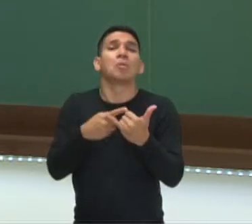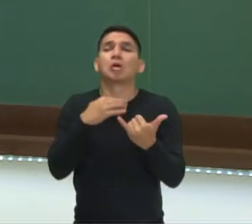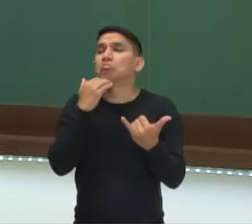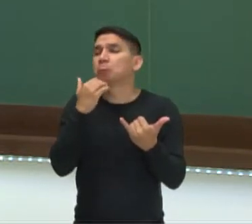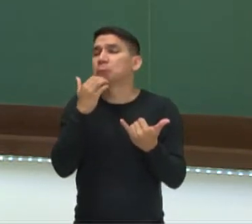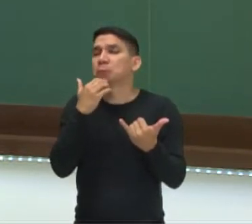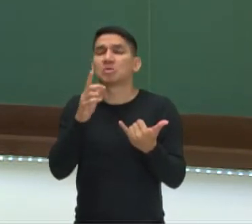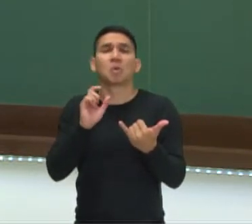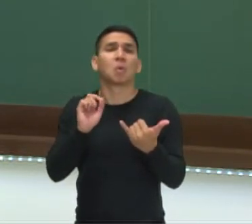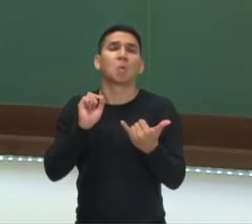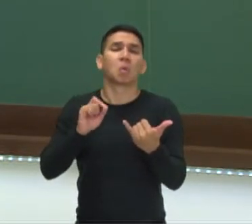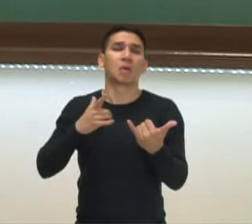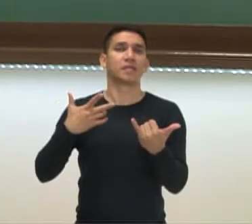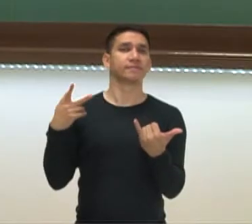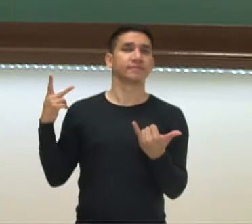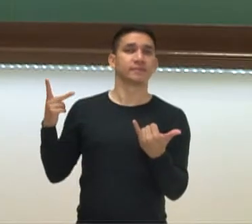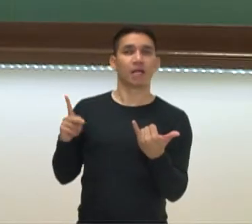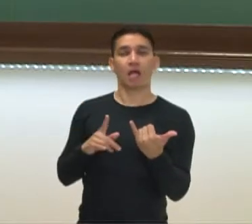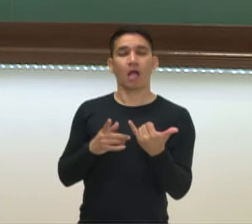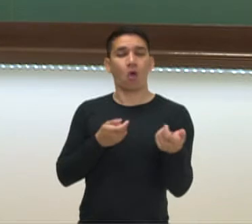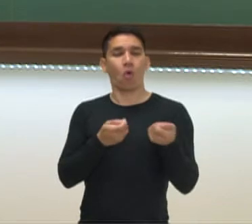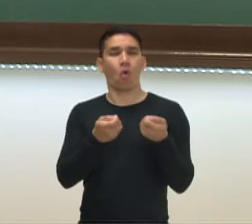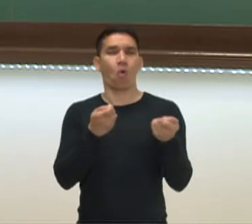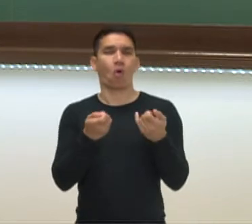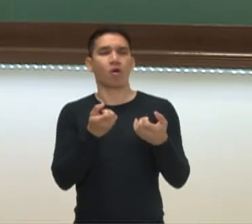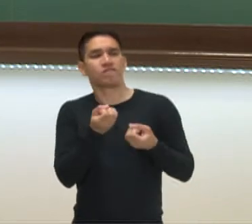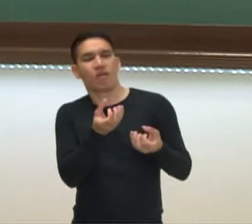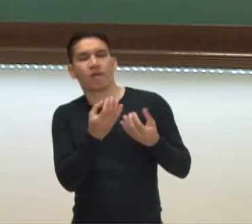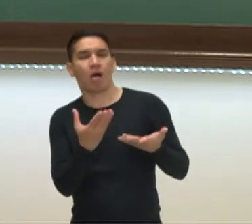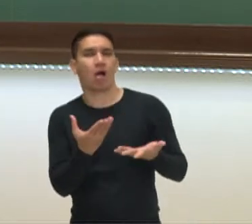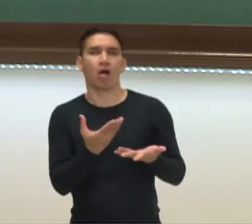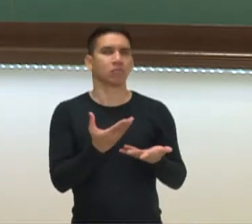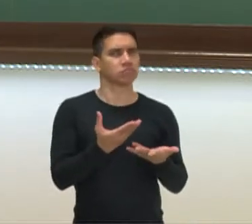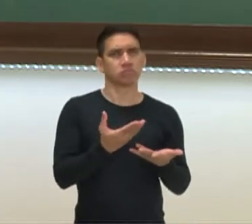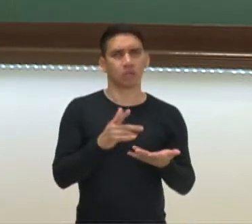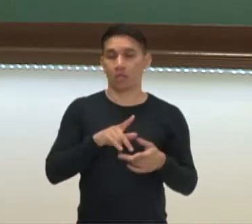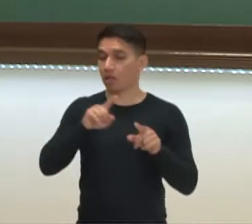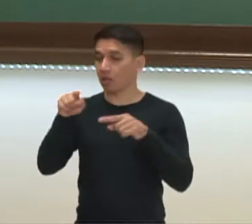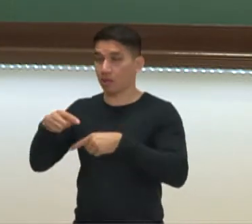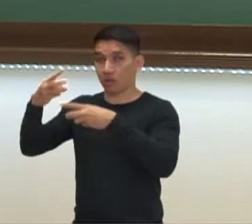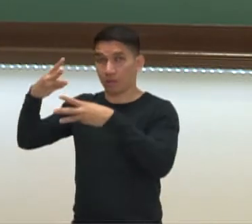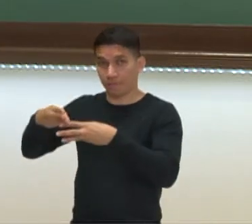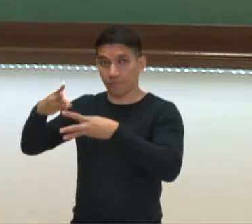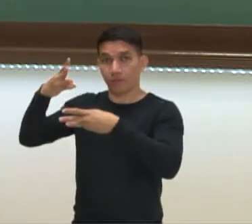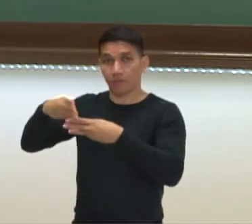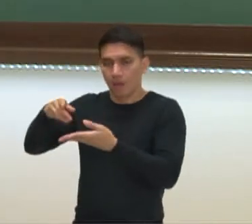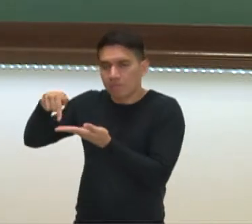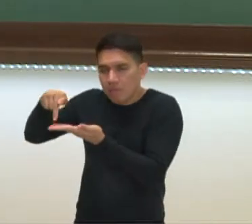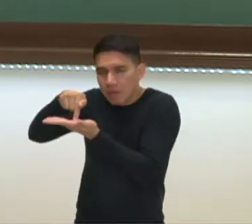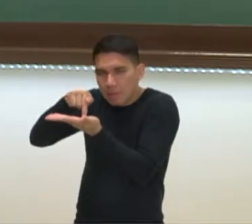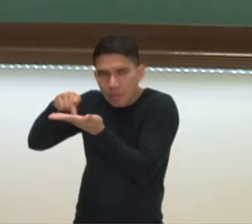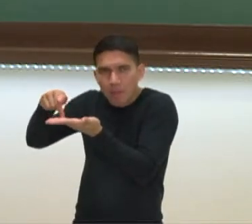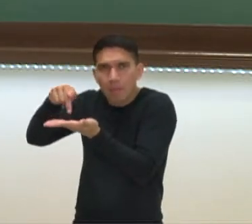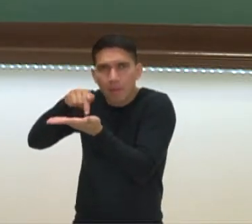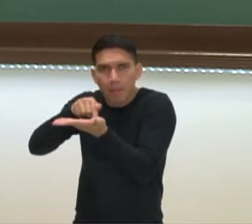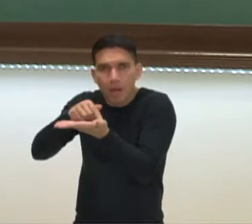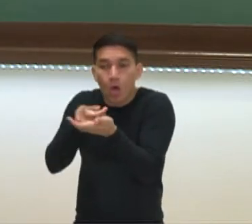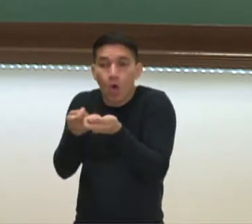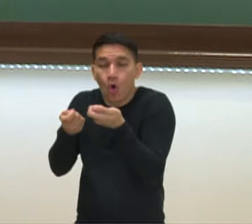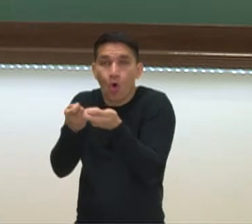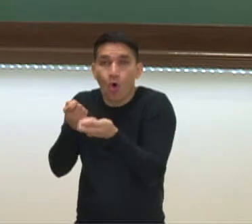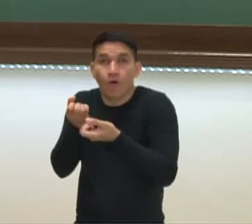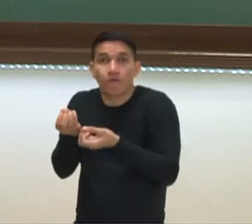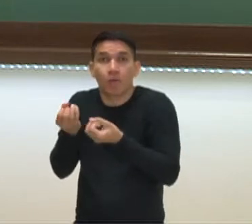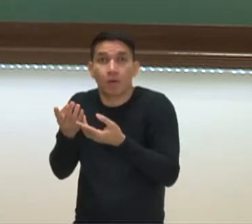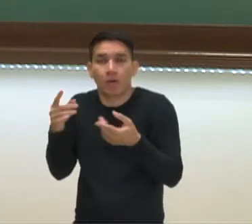questão de controlar sinais, né? Como acontece com a eletrônica, que você controla sinais como se fosse